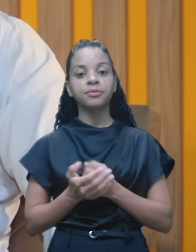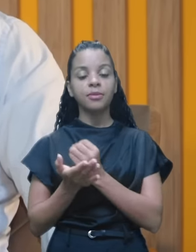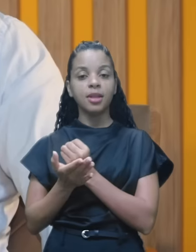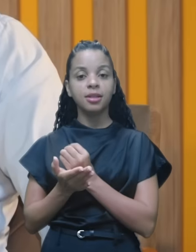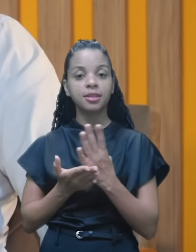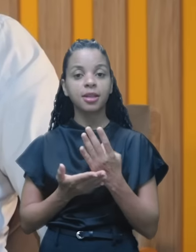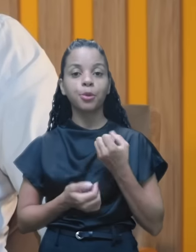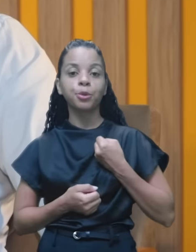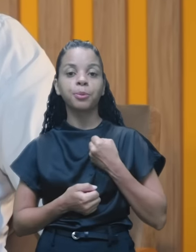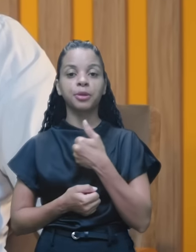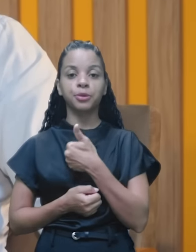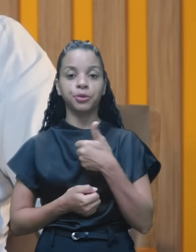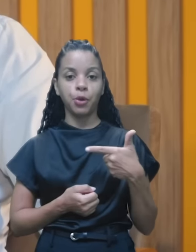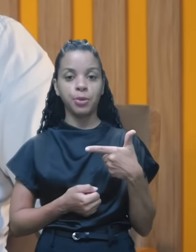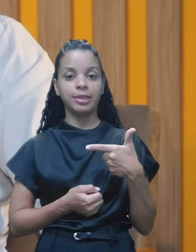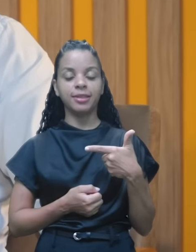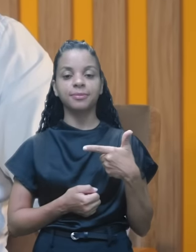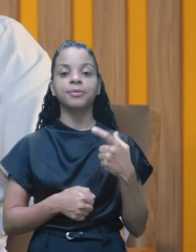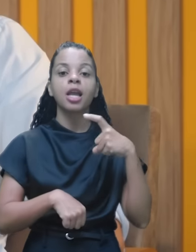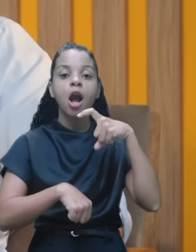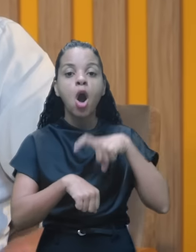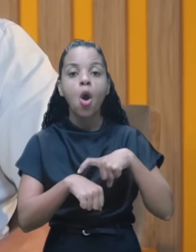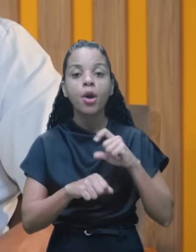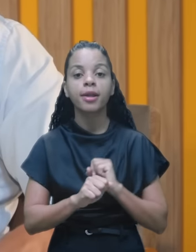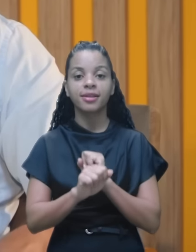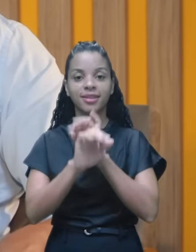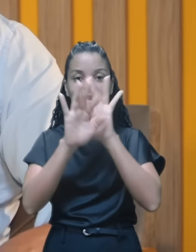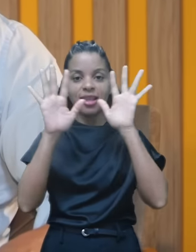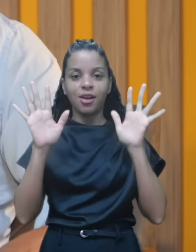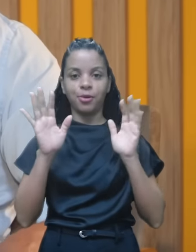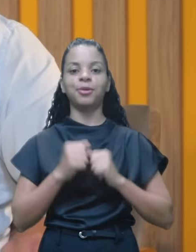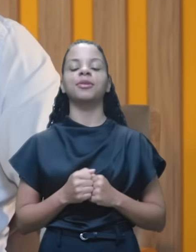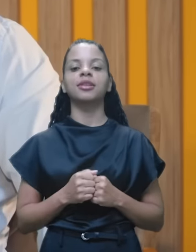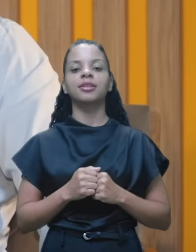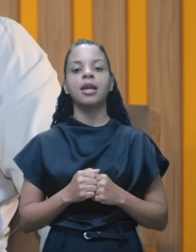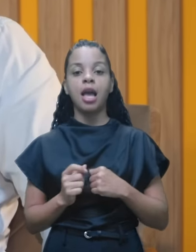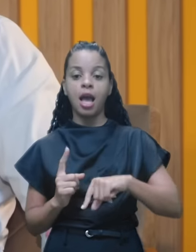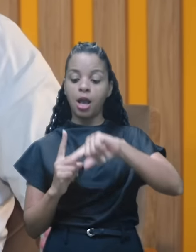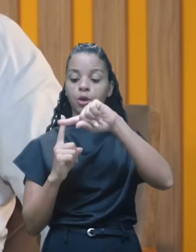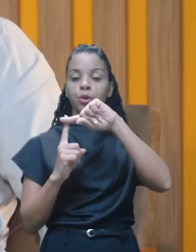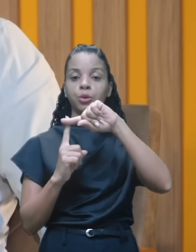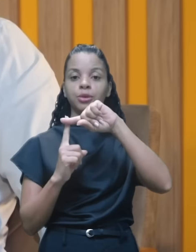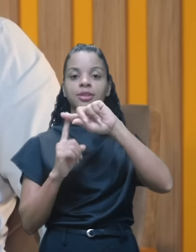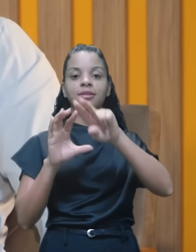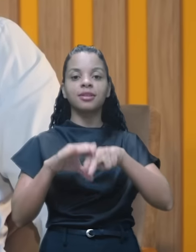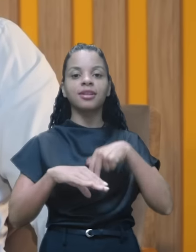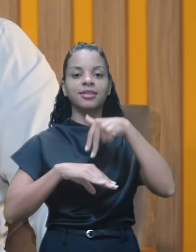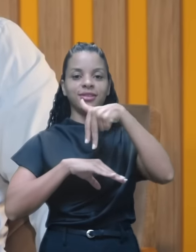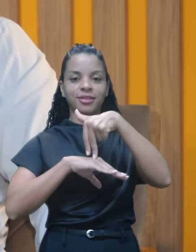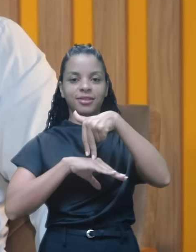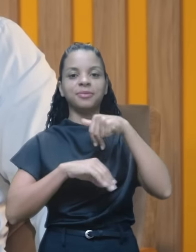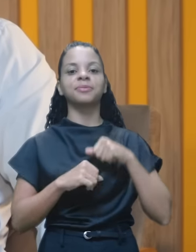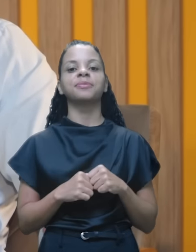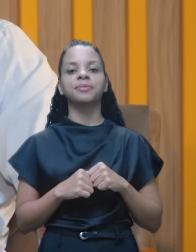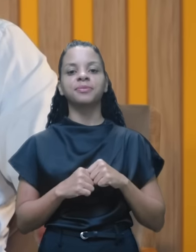Amém. Lição 12, a hora da glória, a cruz e a ressurreição. E o verso